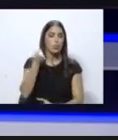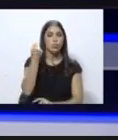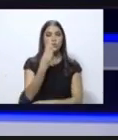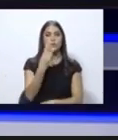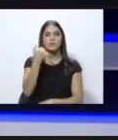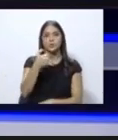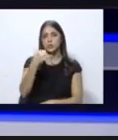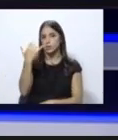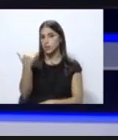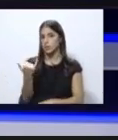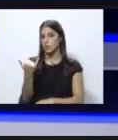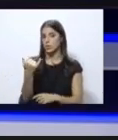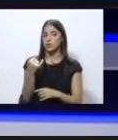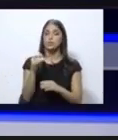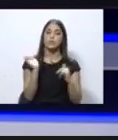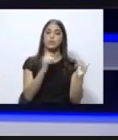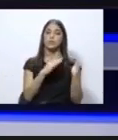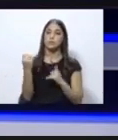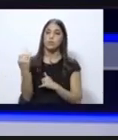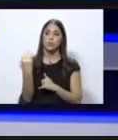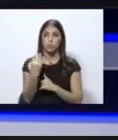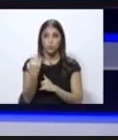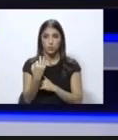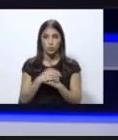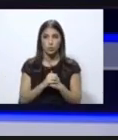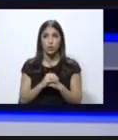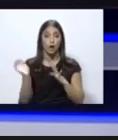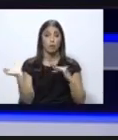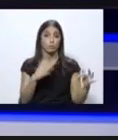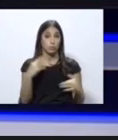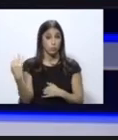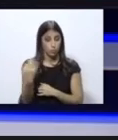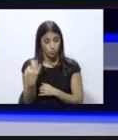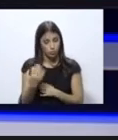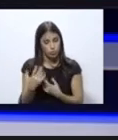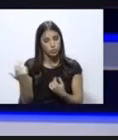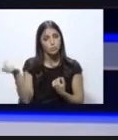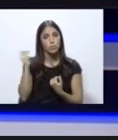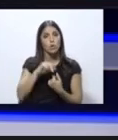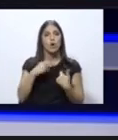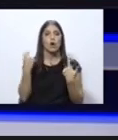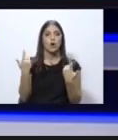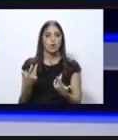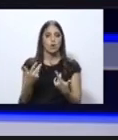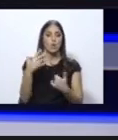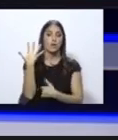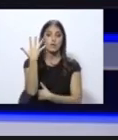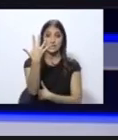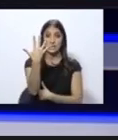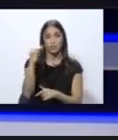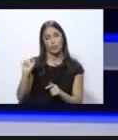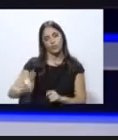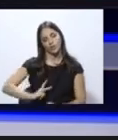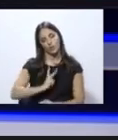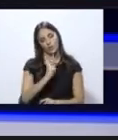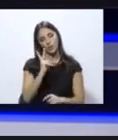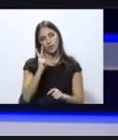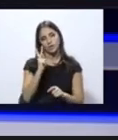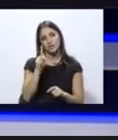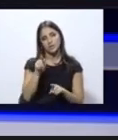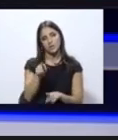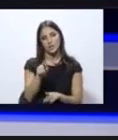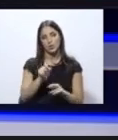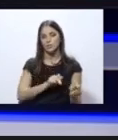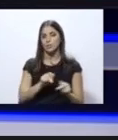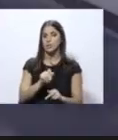W52 Futebol Clube do Porto. W52 Futebol Clube do Porto, que chegou então ao Penta, na maior competição de